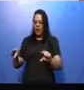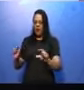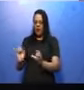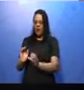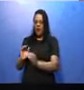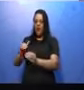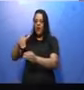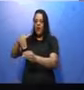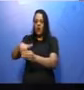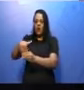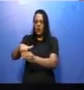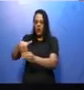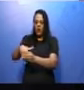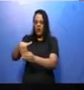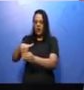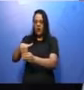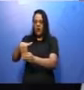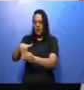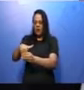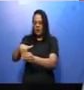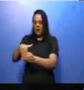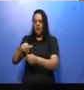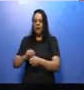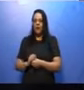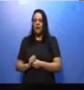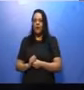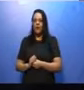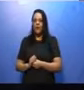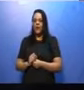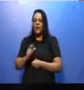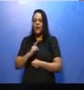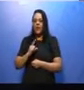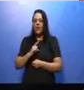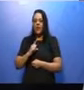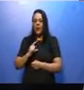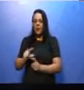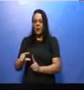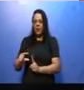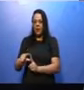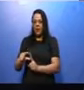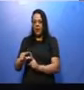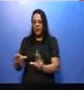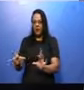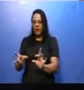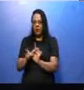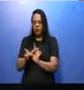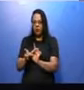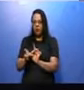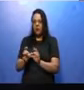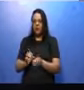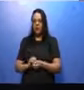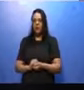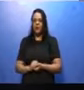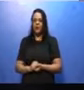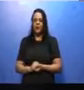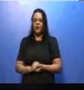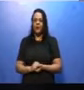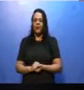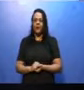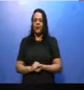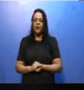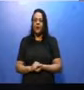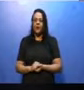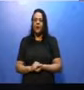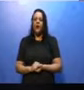fazem parte das orações subordinadas substantivas. Já vai mudar agora. Nas adjetivas nós não temos mais o